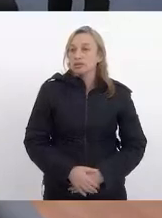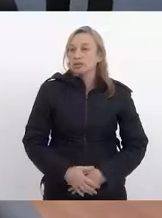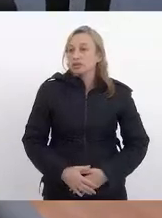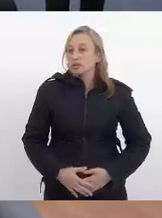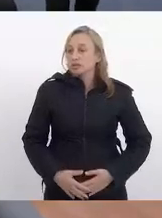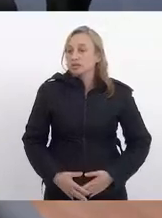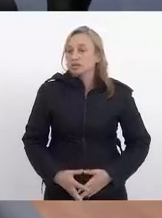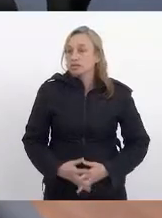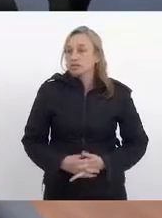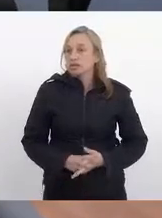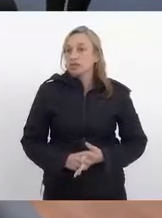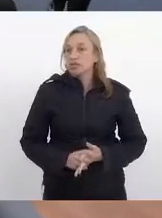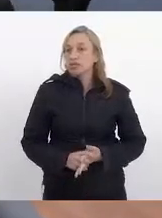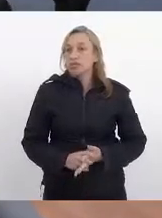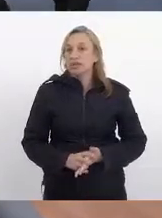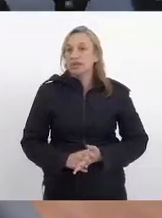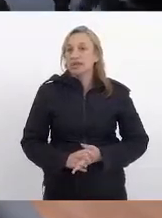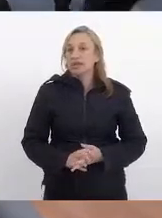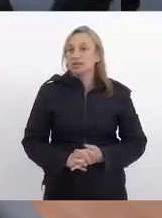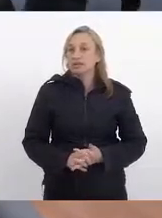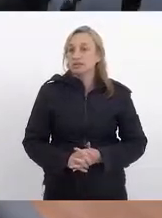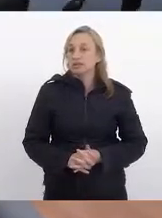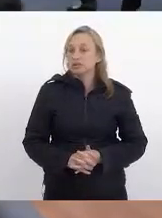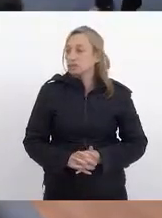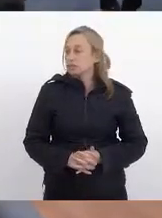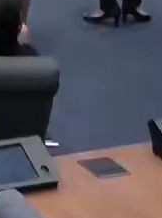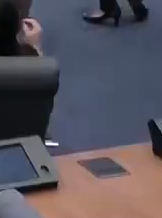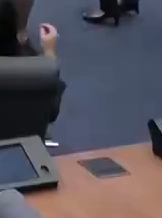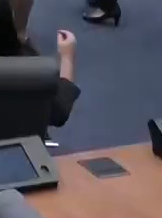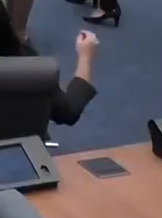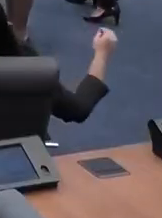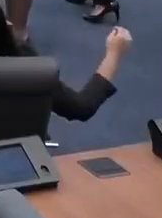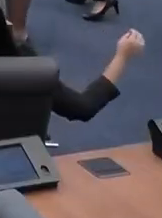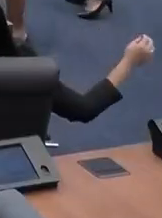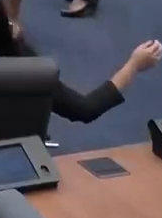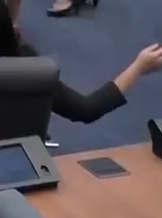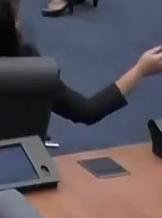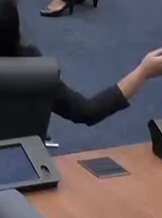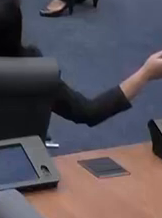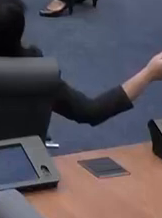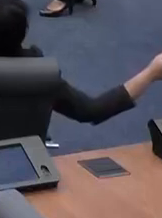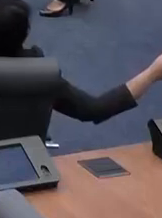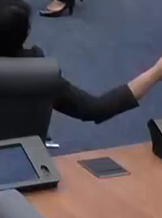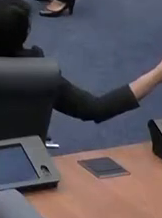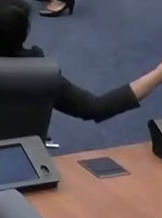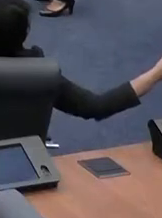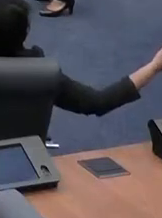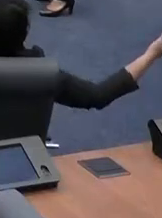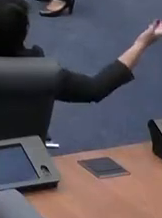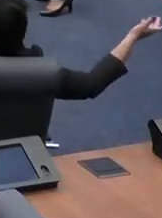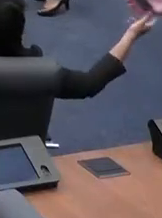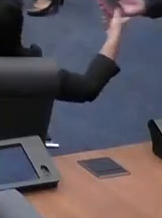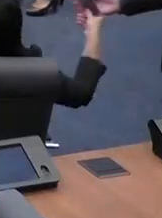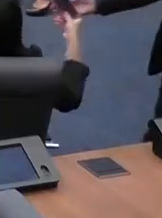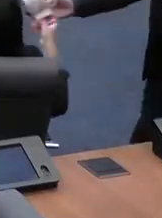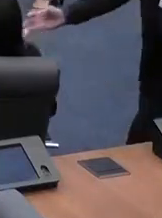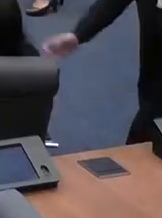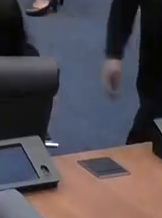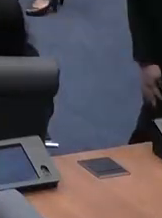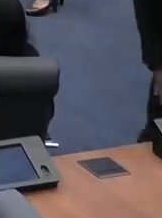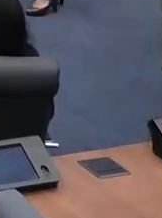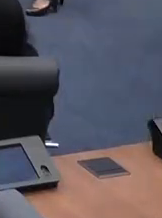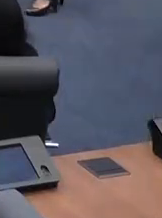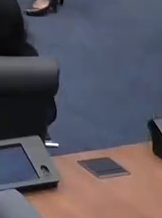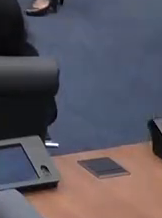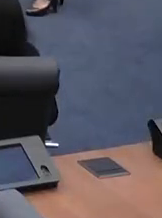Ah desculpa perdão Deputado Dionísio Lins está em plenário vai emitir o parecer chora para dizer que